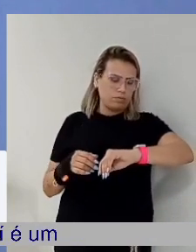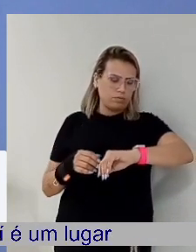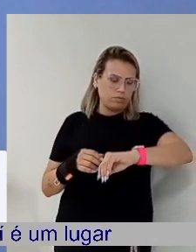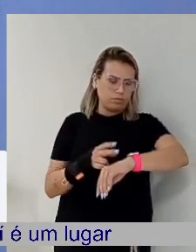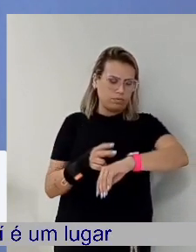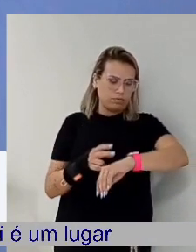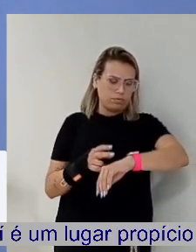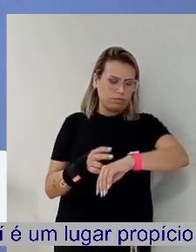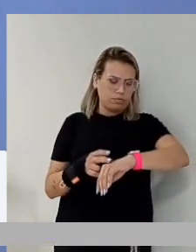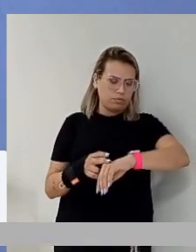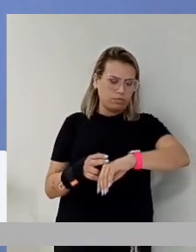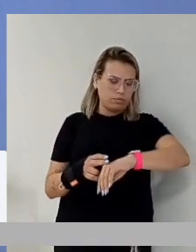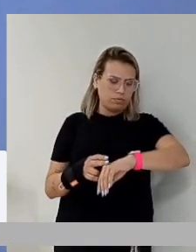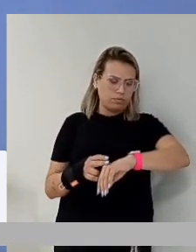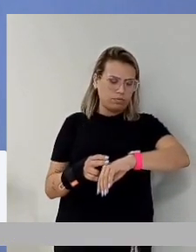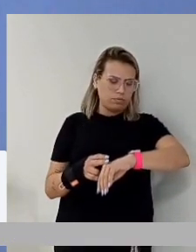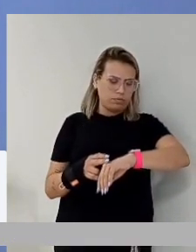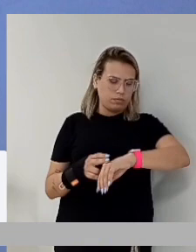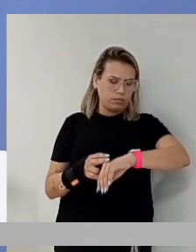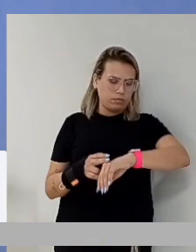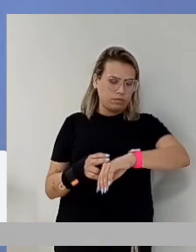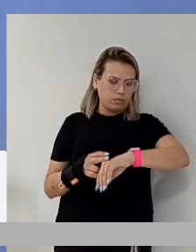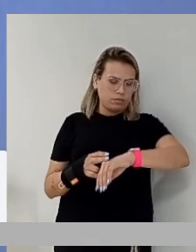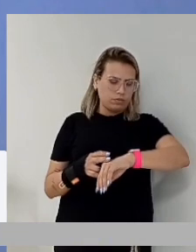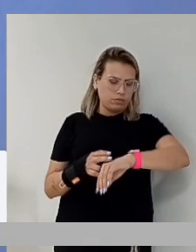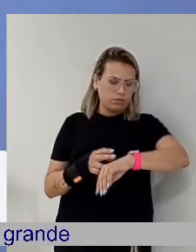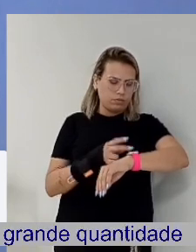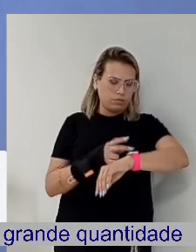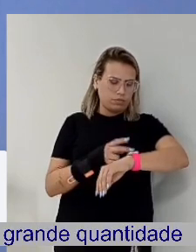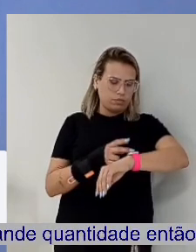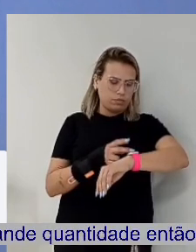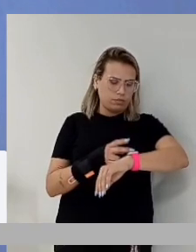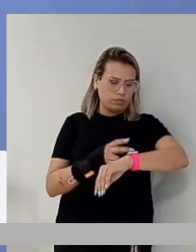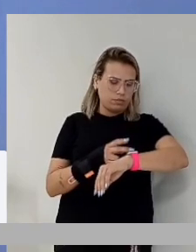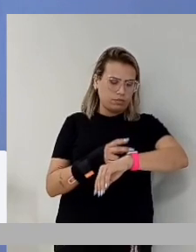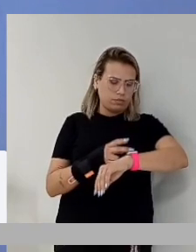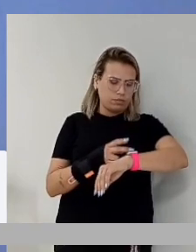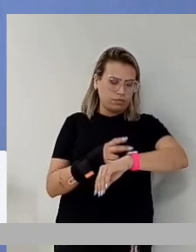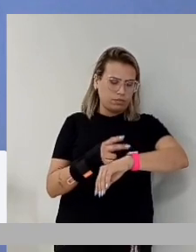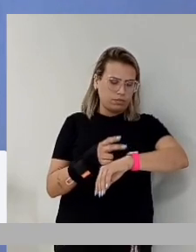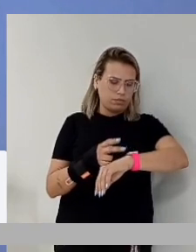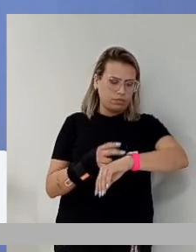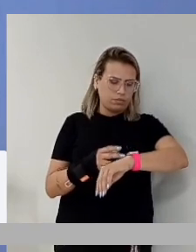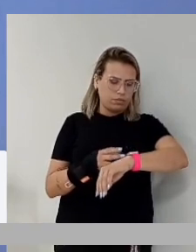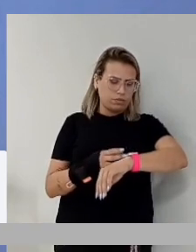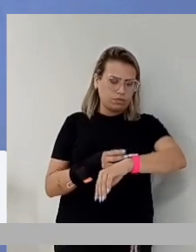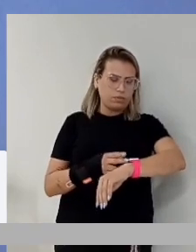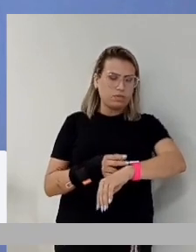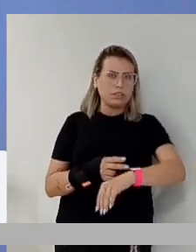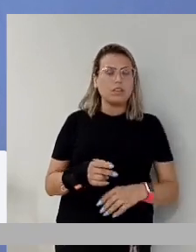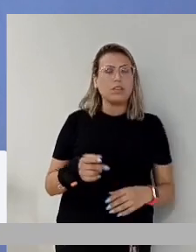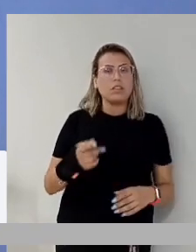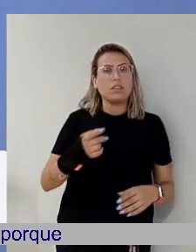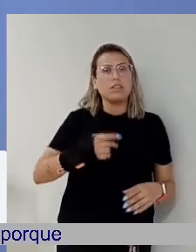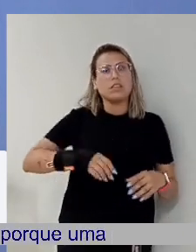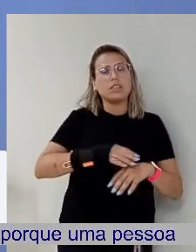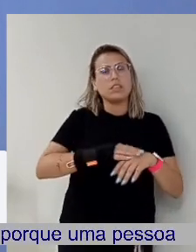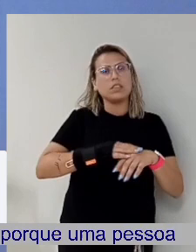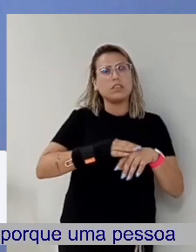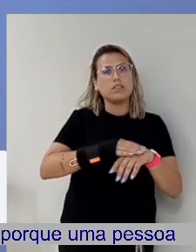propício para o Mato crescer e realmente numa grande quantidade então eu conversava ontem com ele justamente porque uma pessoa